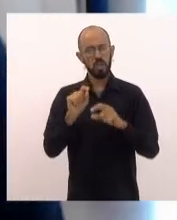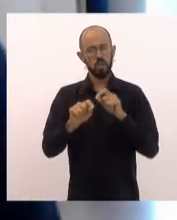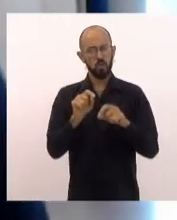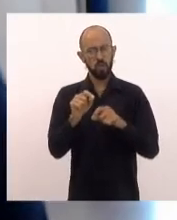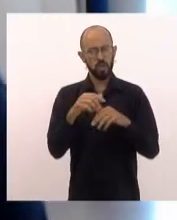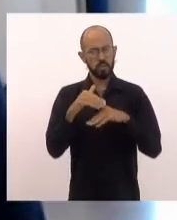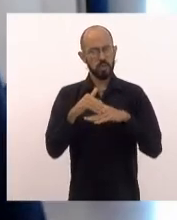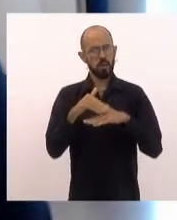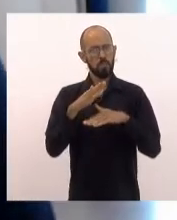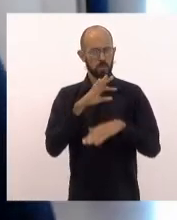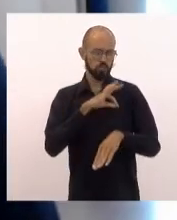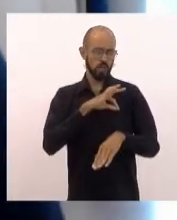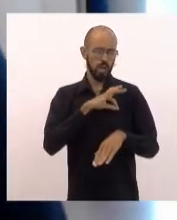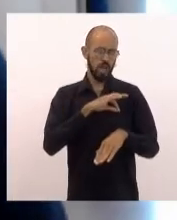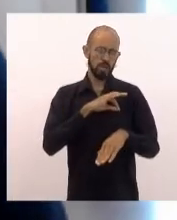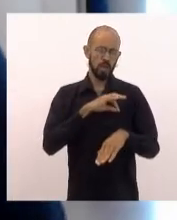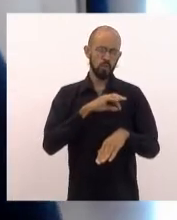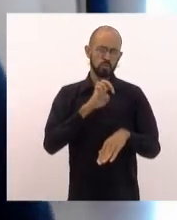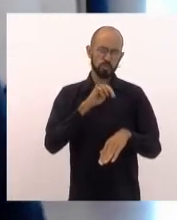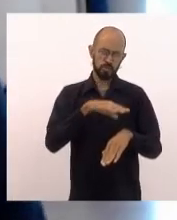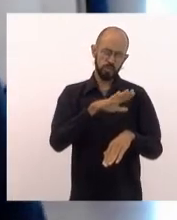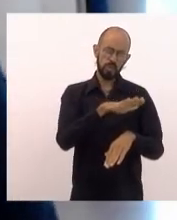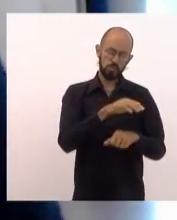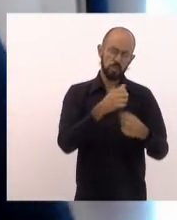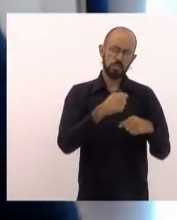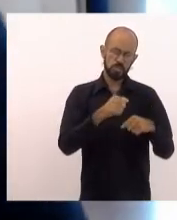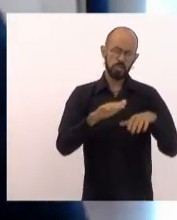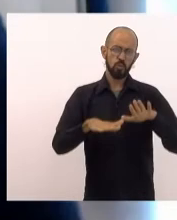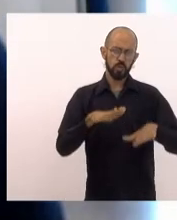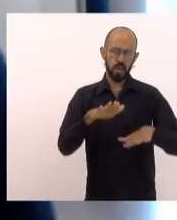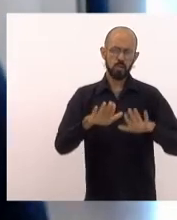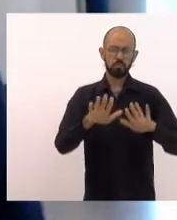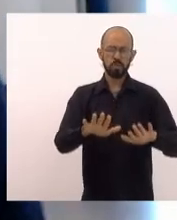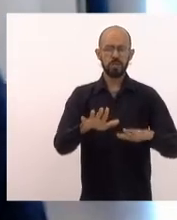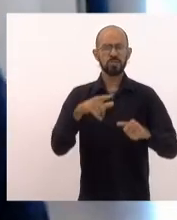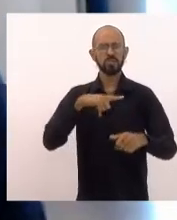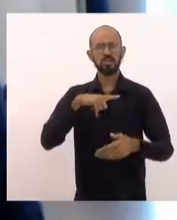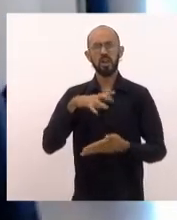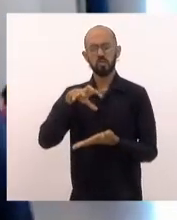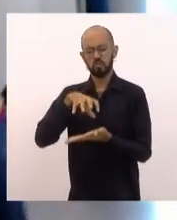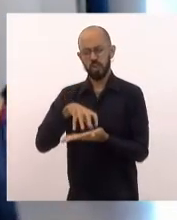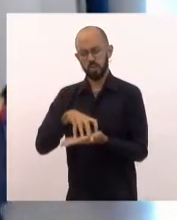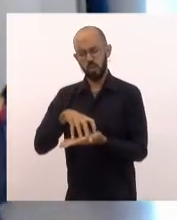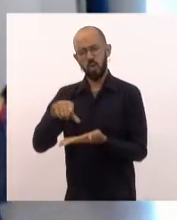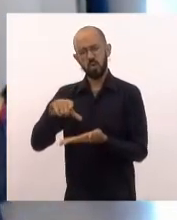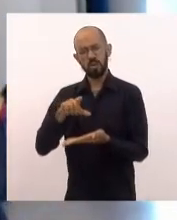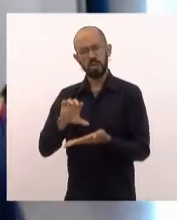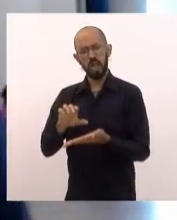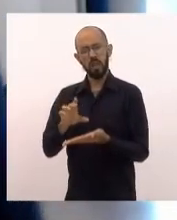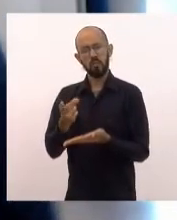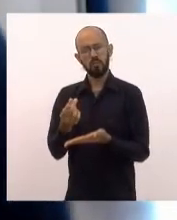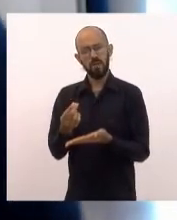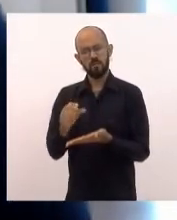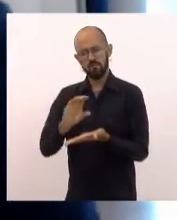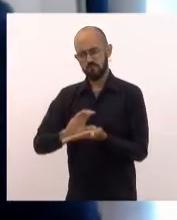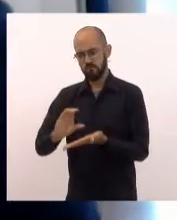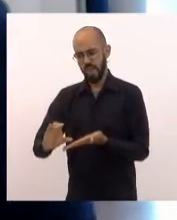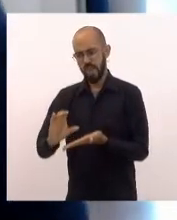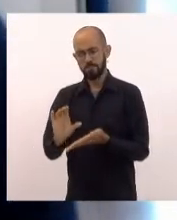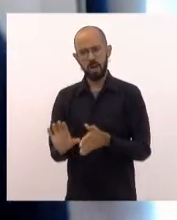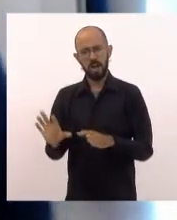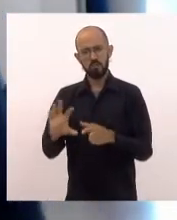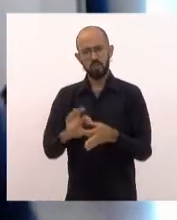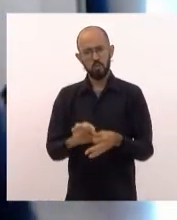salariais? Exige. Mas a gente está falando de uma área que tem um orçamento vinculado constitucionalmente, que tem um mecanismo